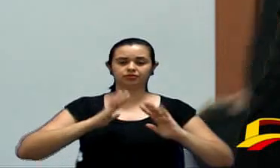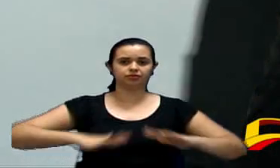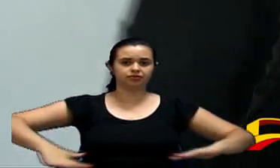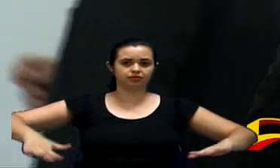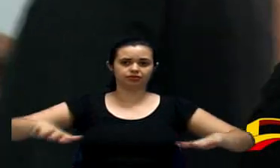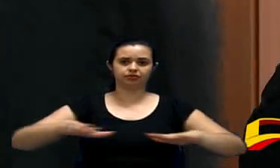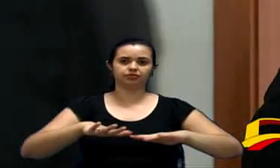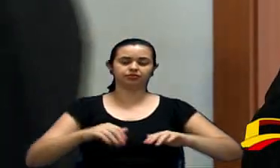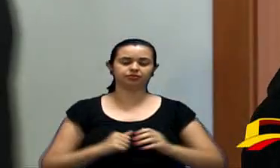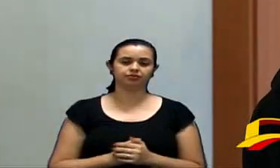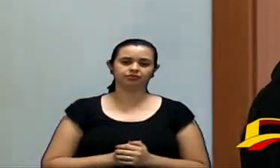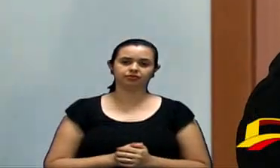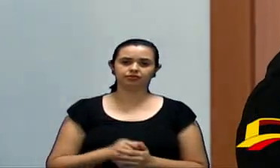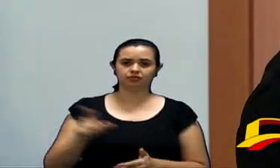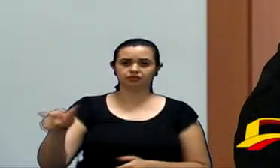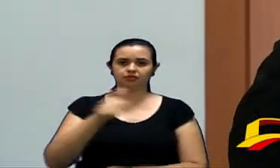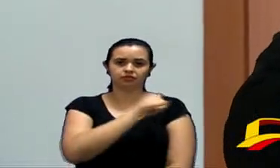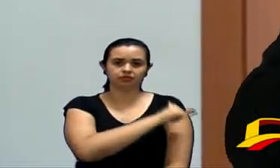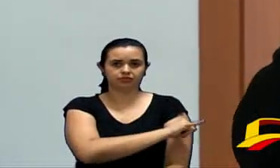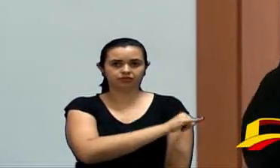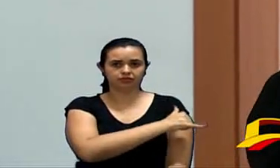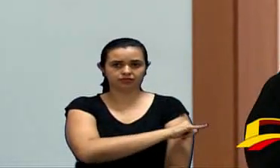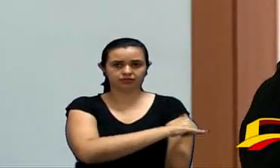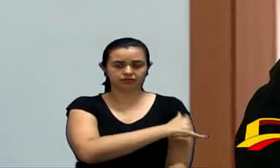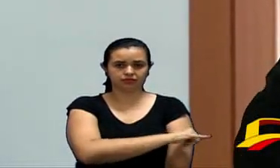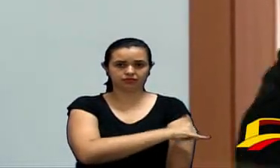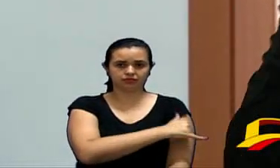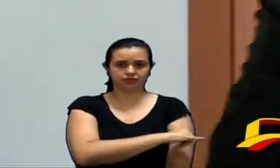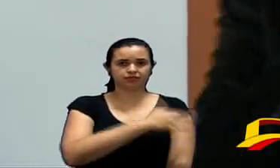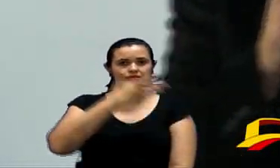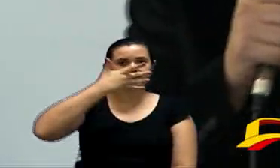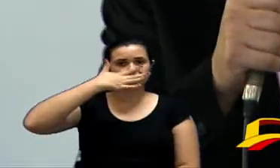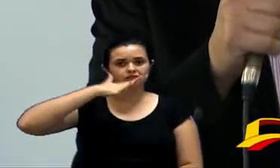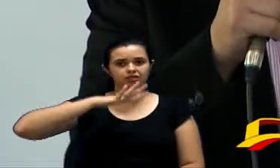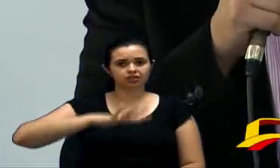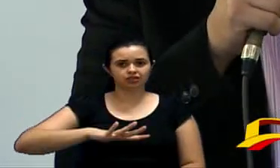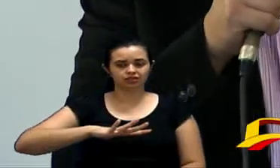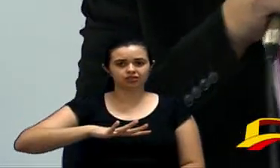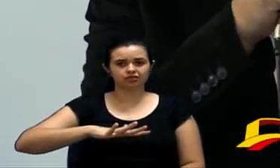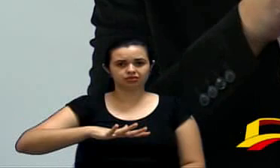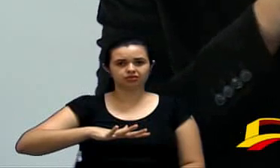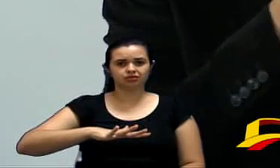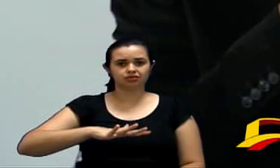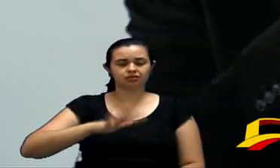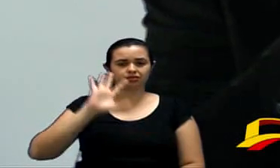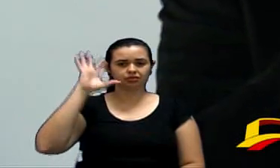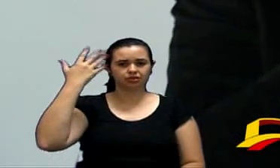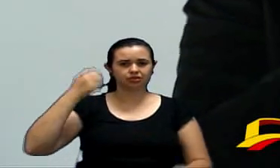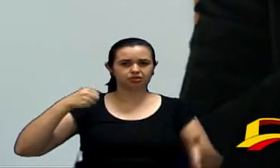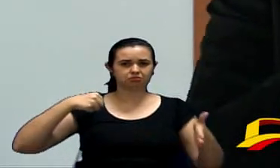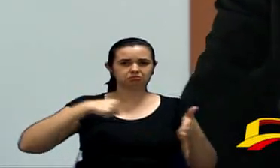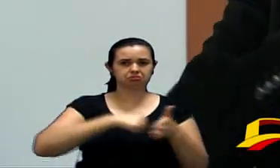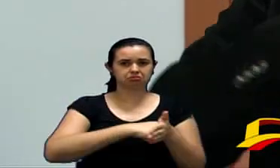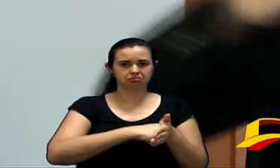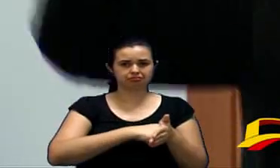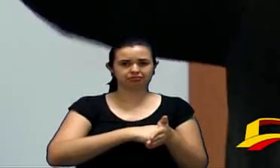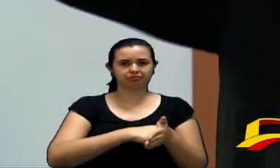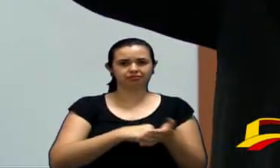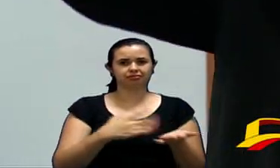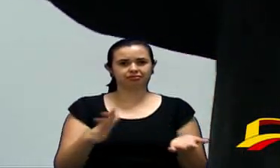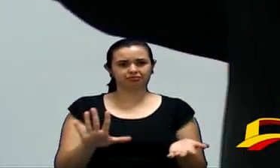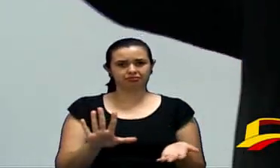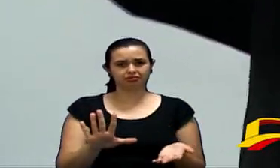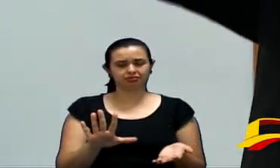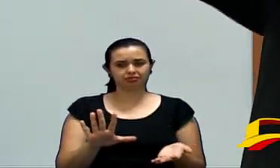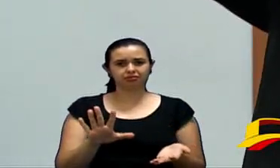Janeiro, uma criança, negra inclusive, foi prensada no carral, agora ninguém fala nada. Ninguém criticou os desfiles do carnaval, mas uma